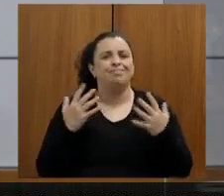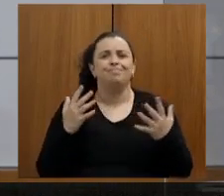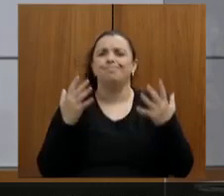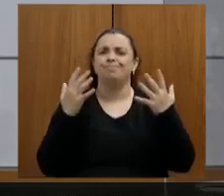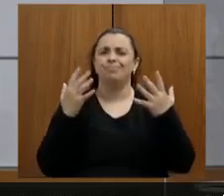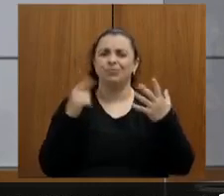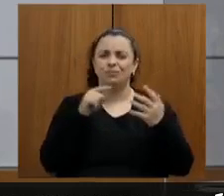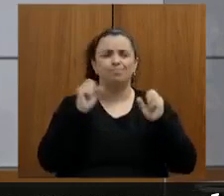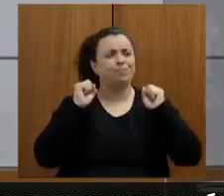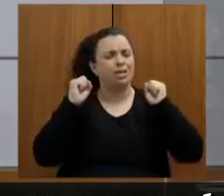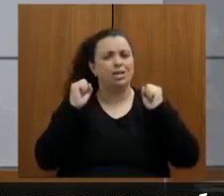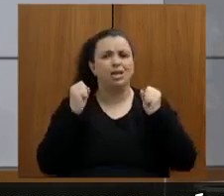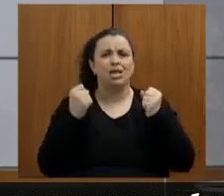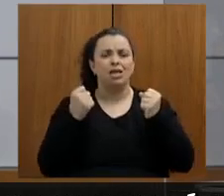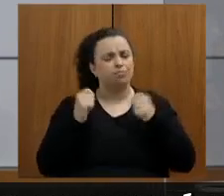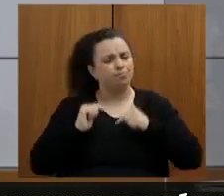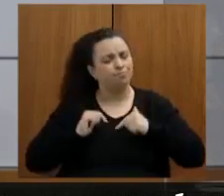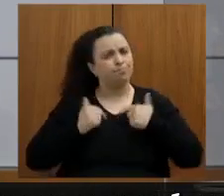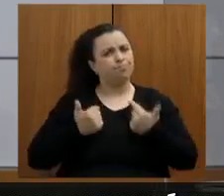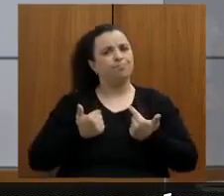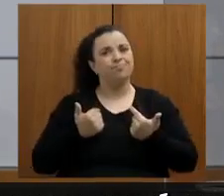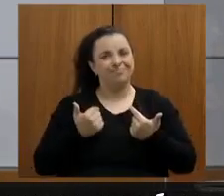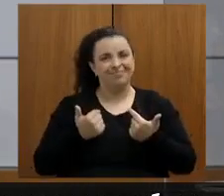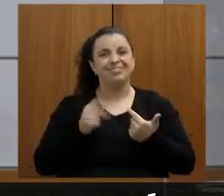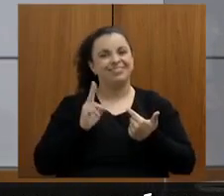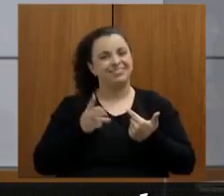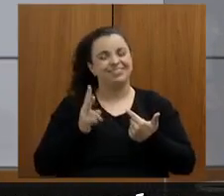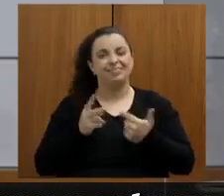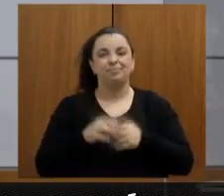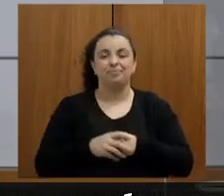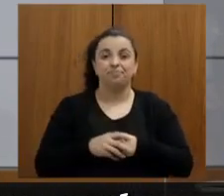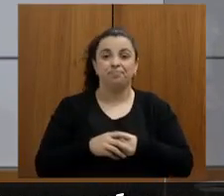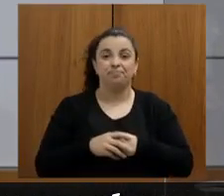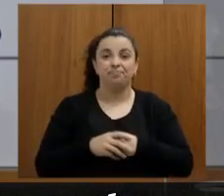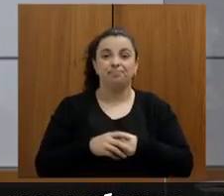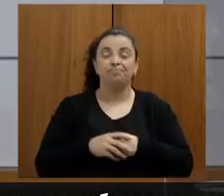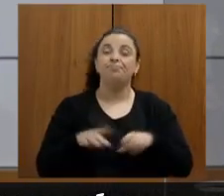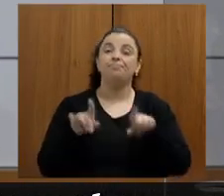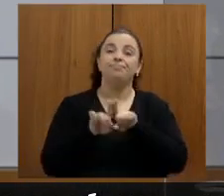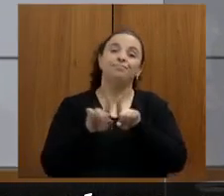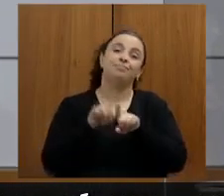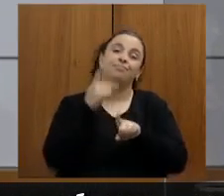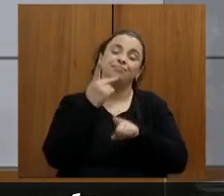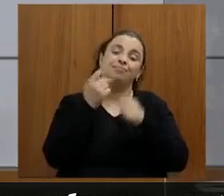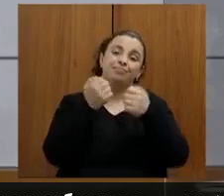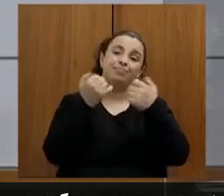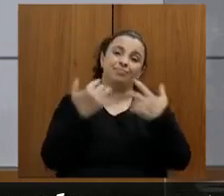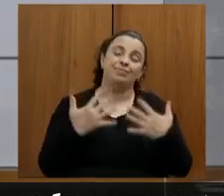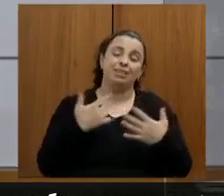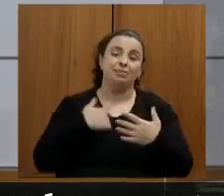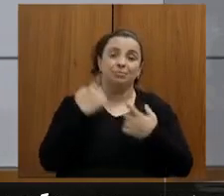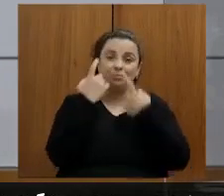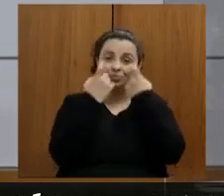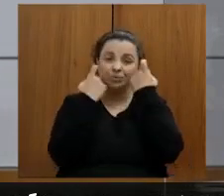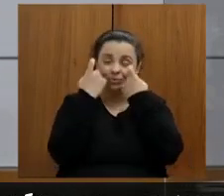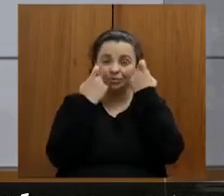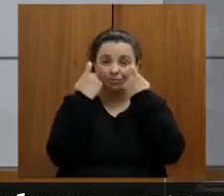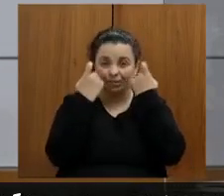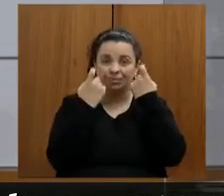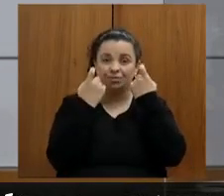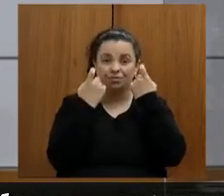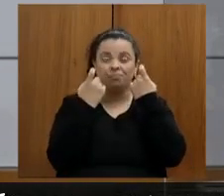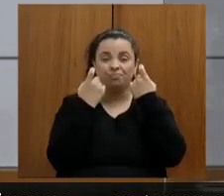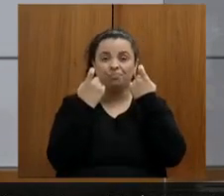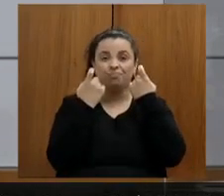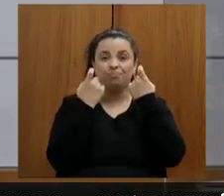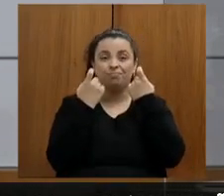empolgados né queria também falar de uma preocupação Comandante e comandantes